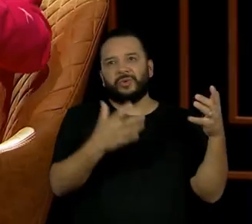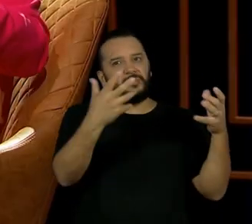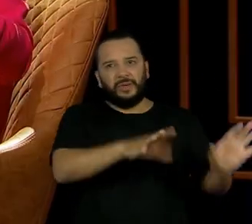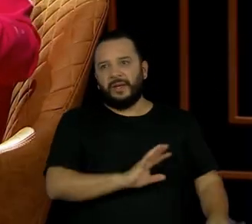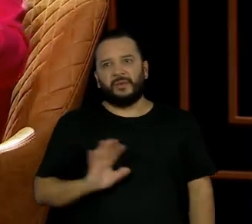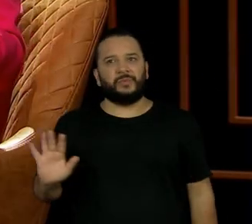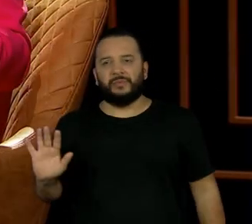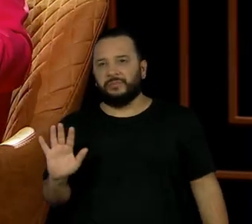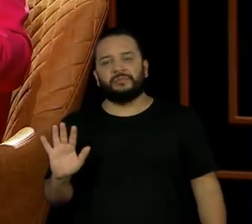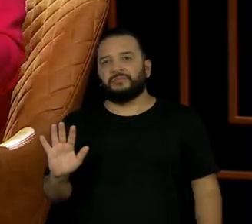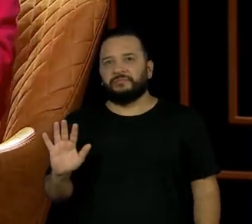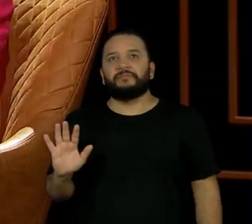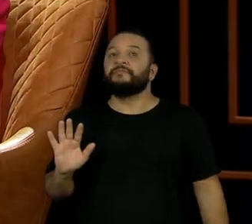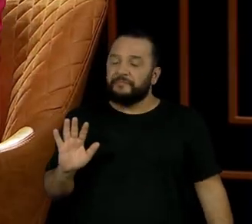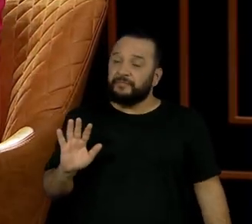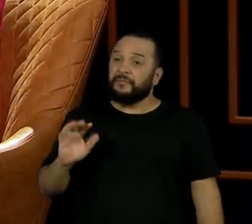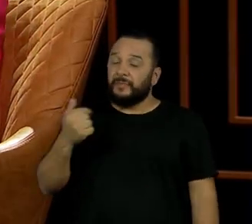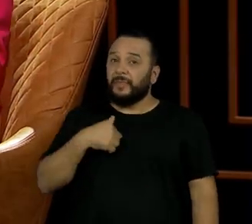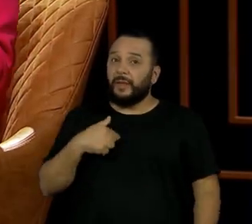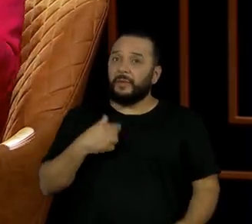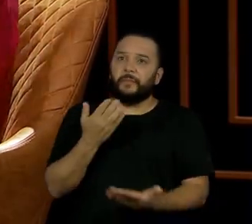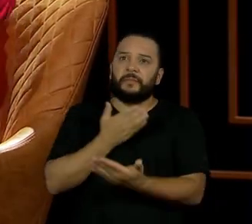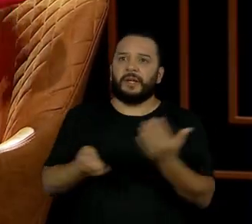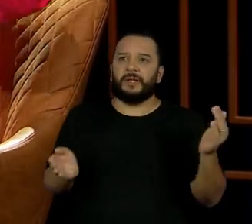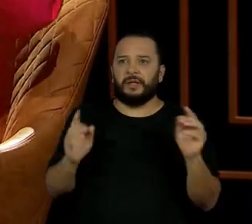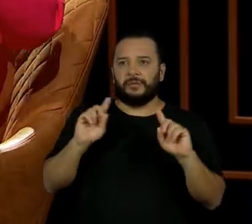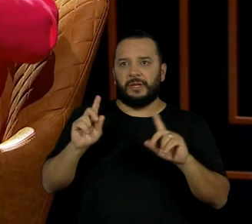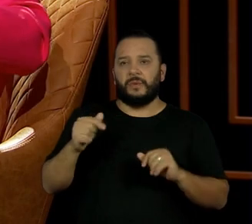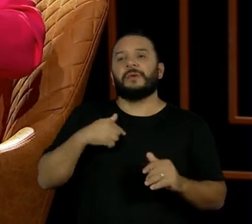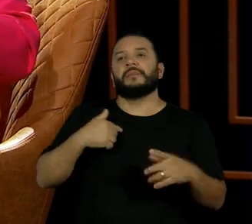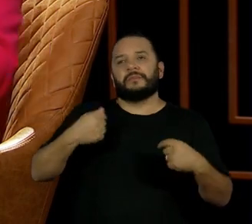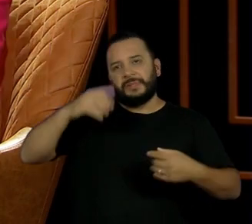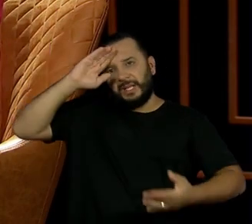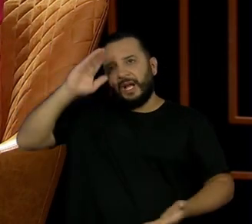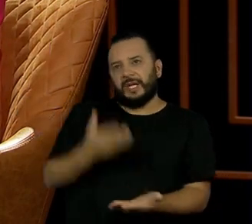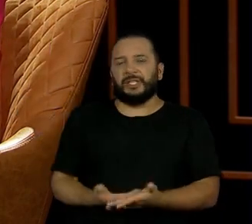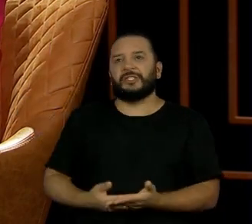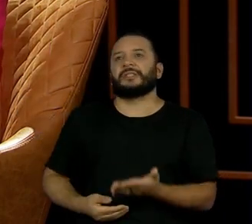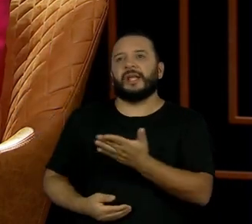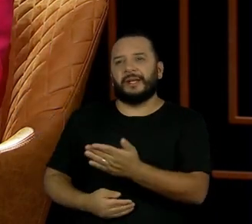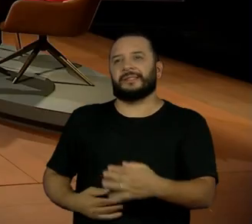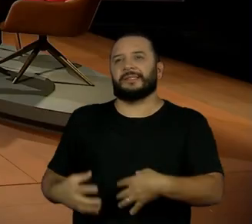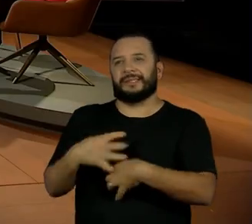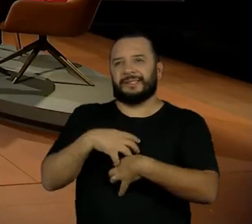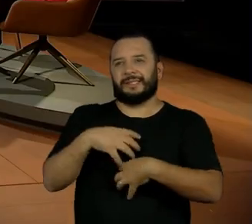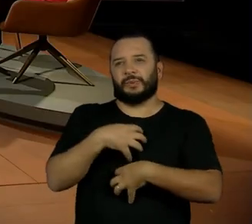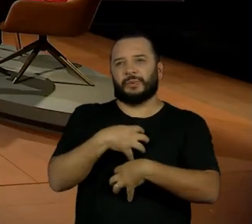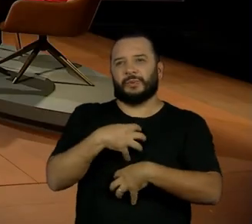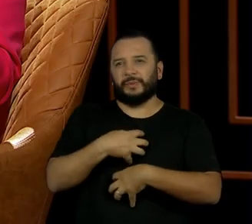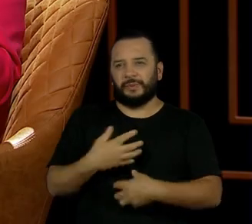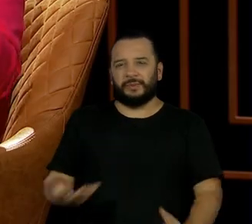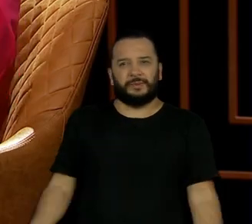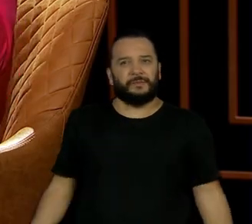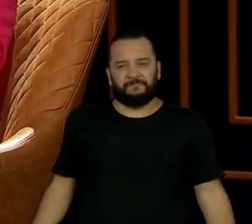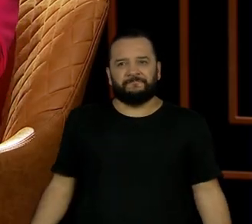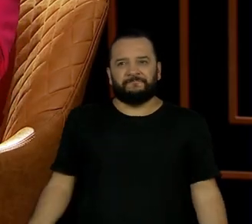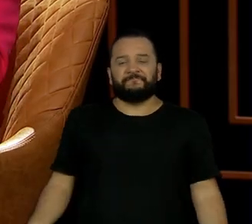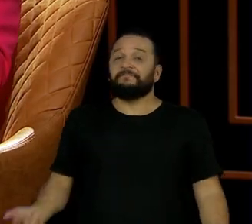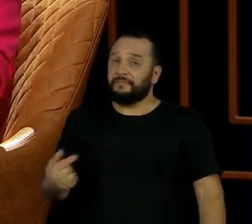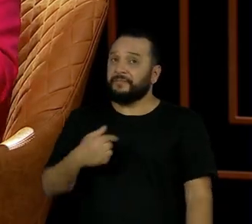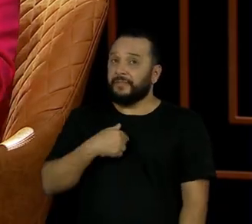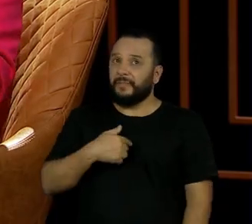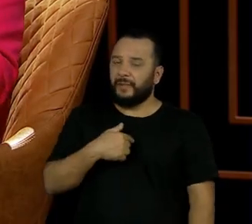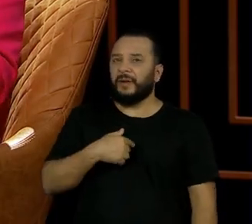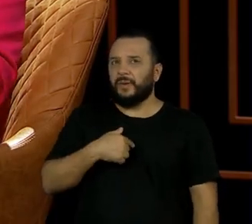jovialidades falando isso não é algo que eu estou perdendo Eu só preciso acreditar naquilo que eu sinto e eu tava muito